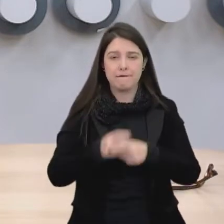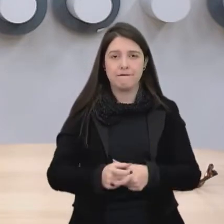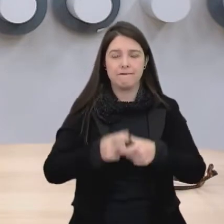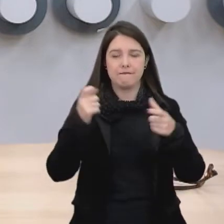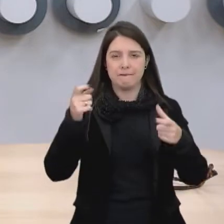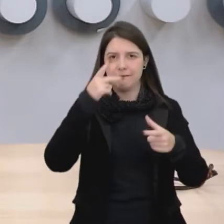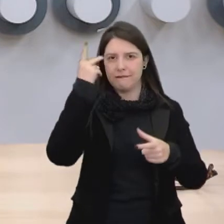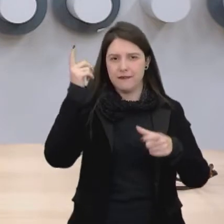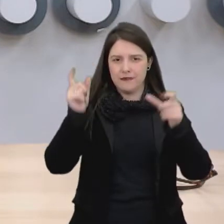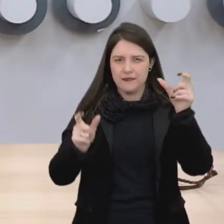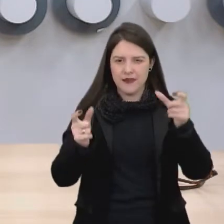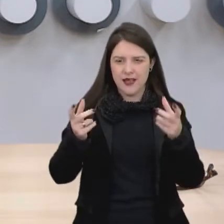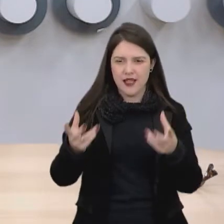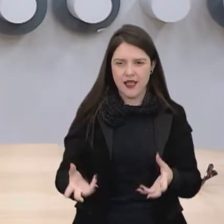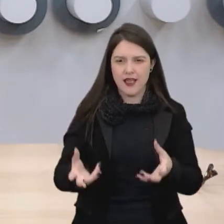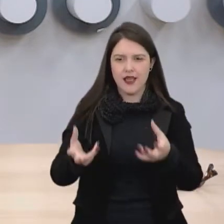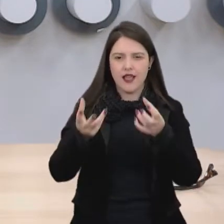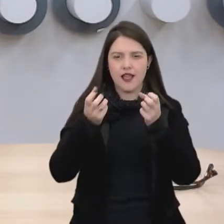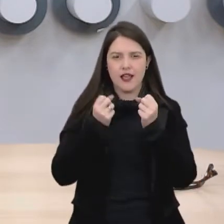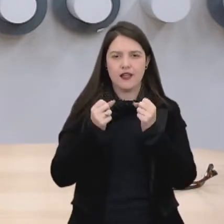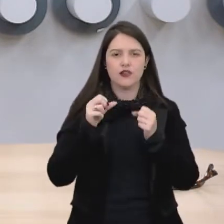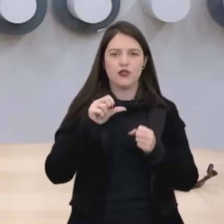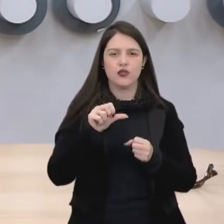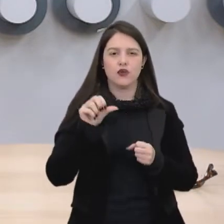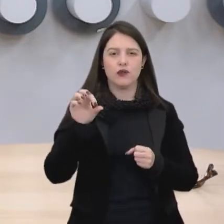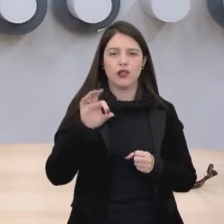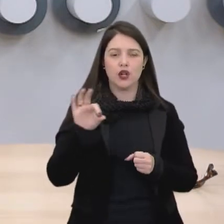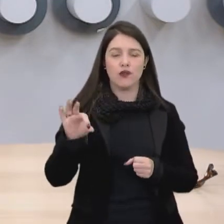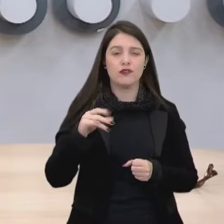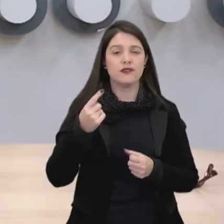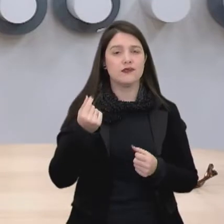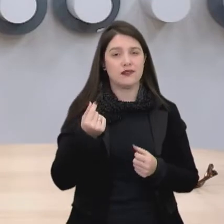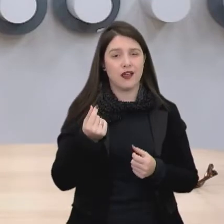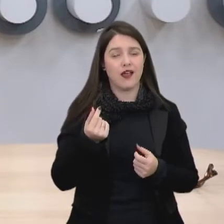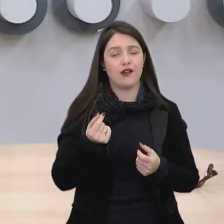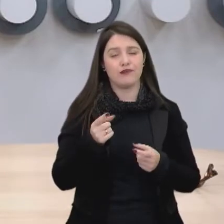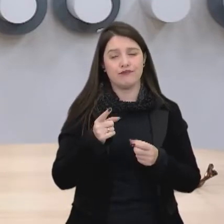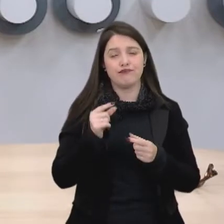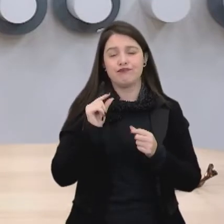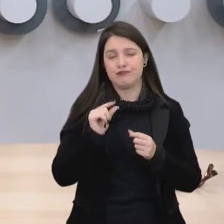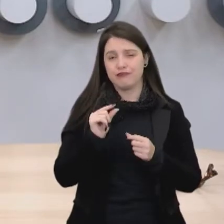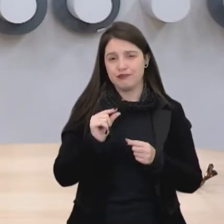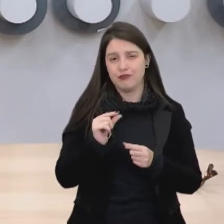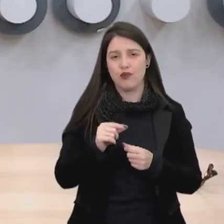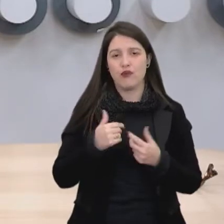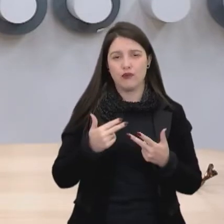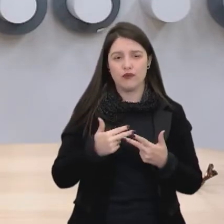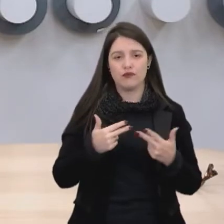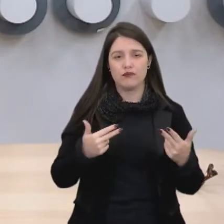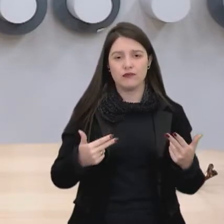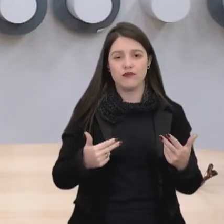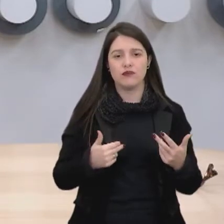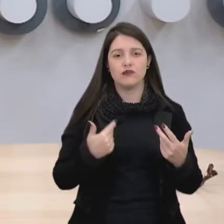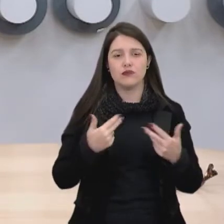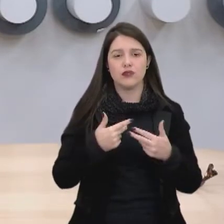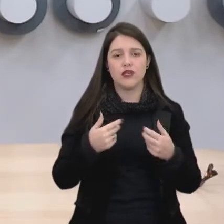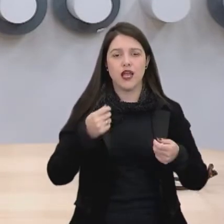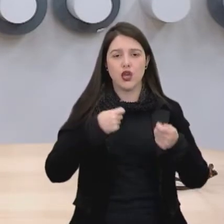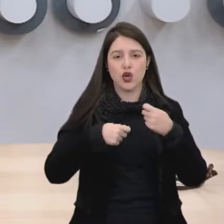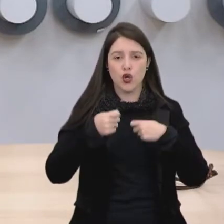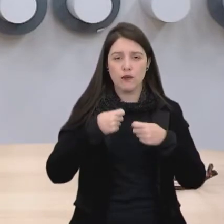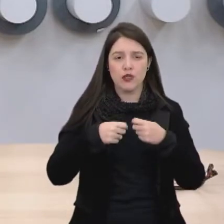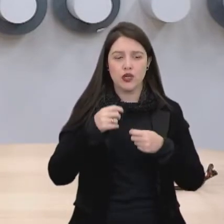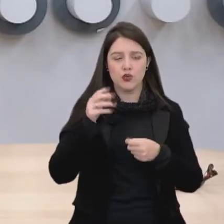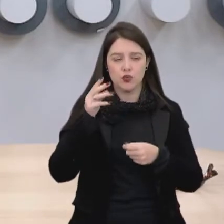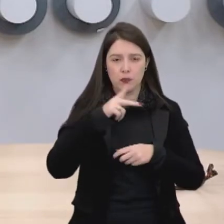brasileira recebe um valor até menor do que um salário mínimo, né, e em relação à economia do país,